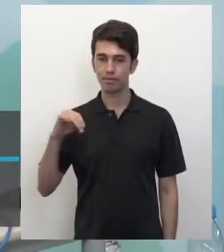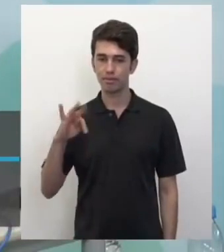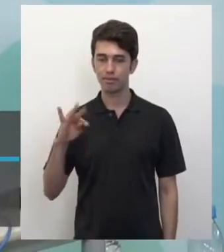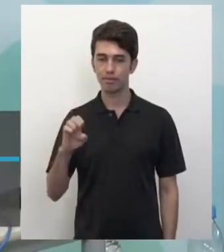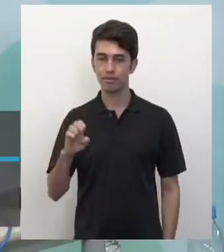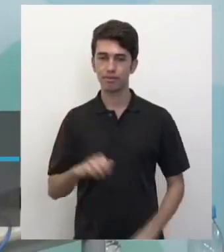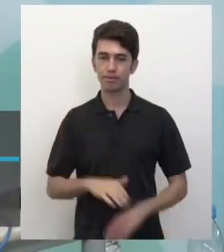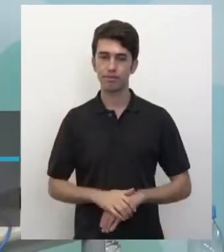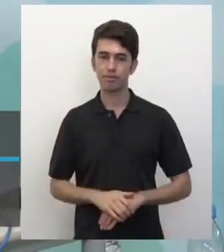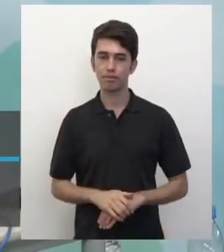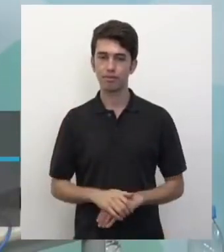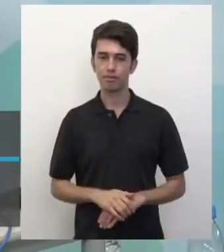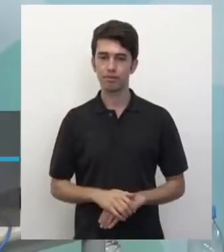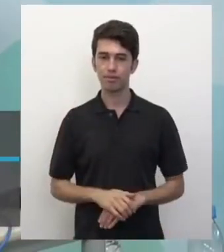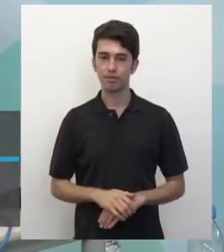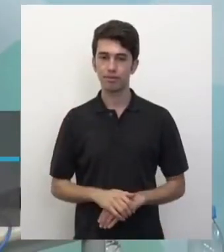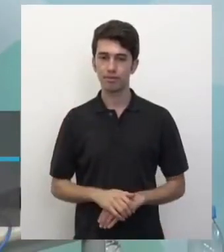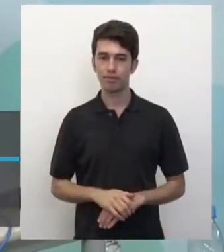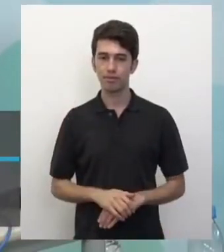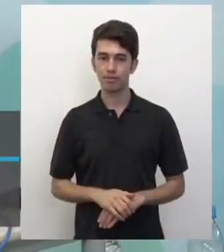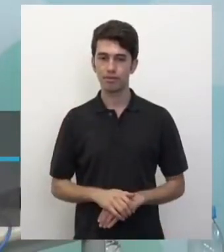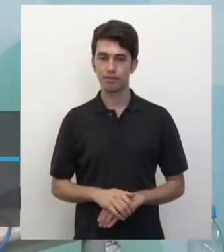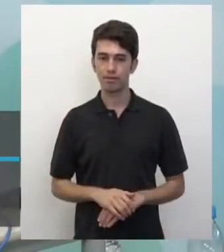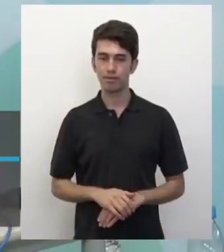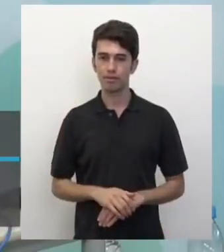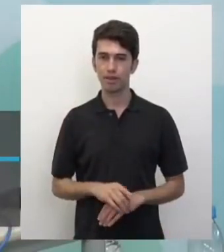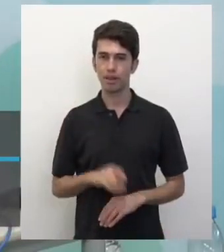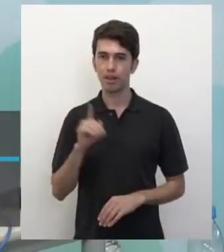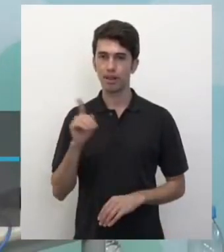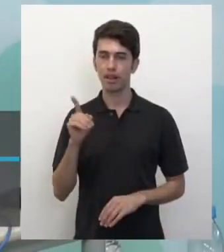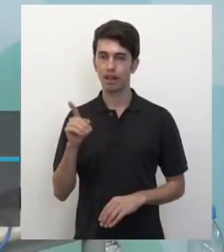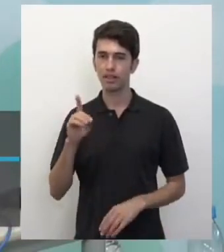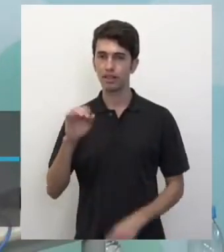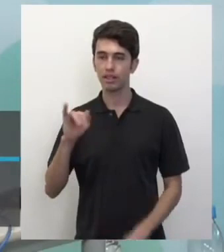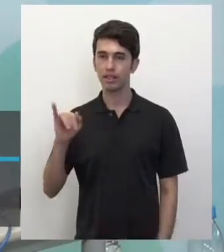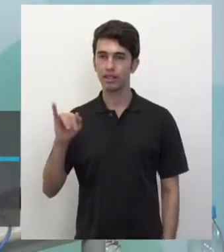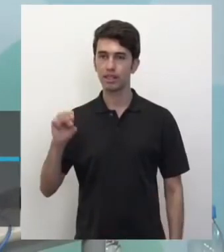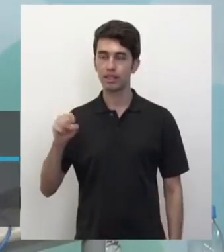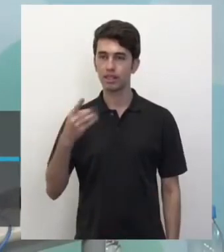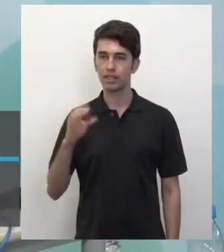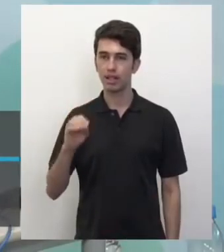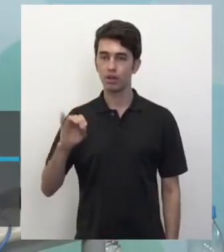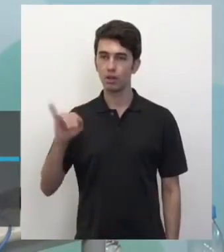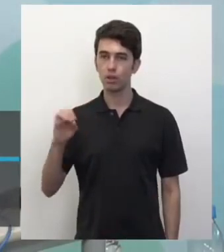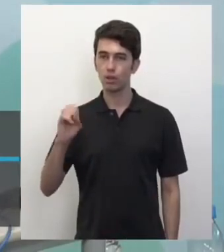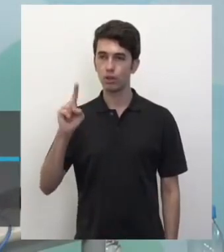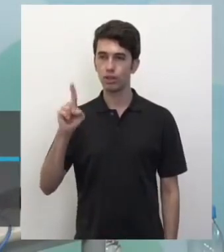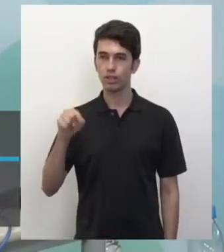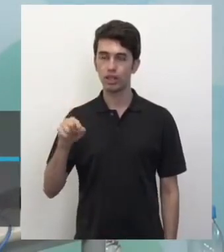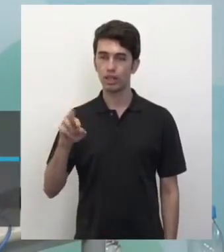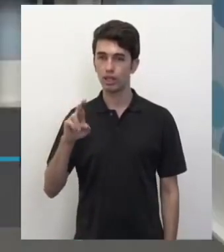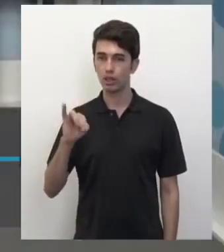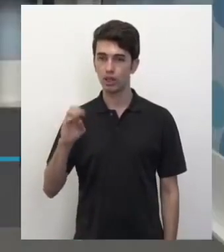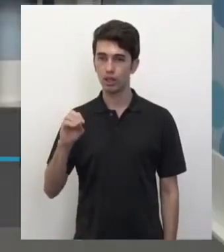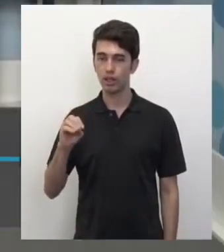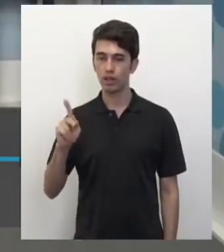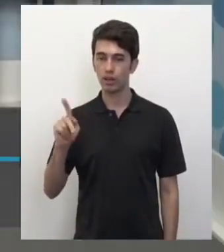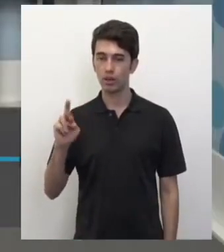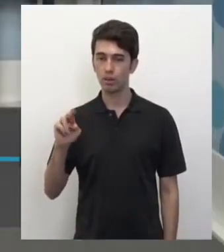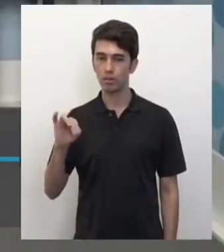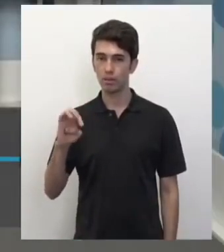Diretoria de Ensino de São José do Rio Preto. Um abraço, São José do Rio Preto. Eles disseram aí que são 4 horas para